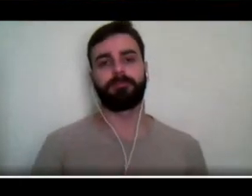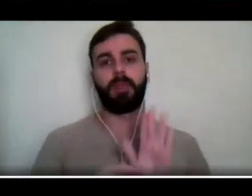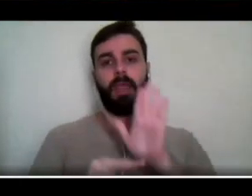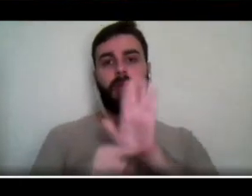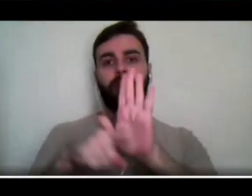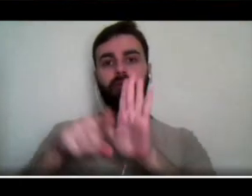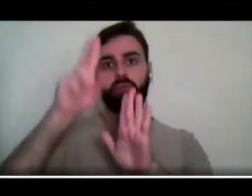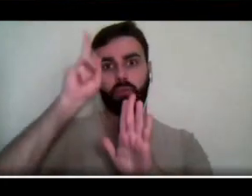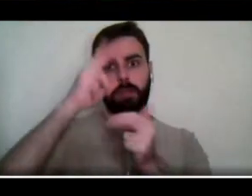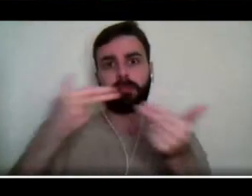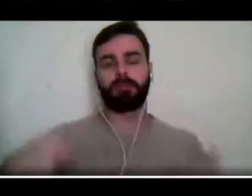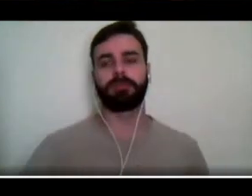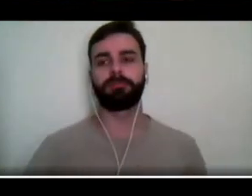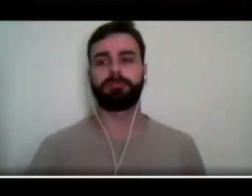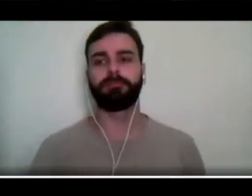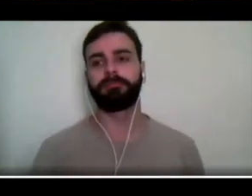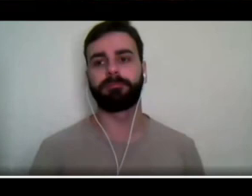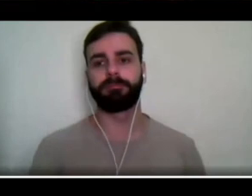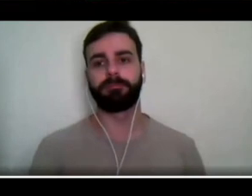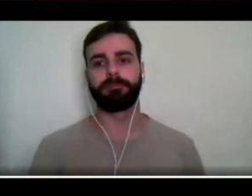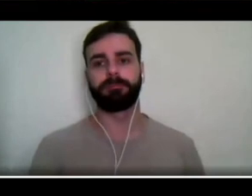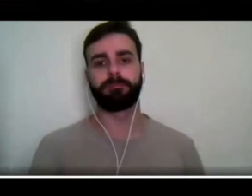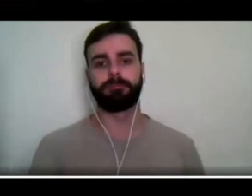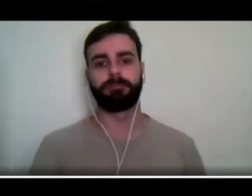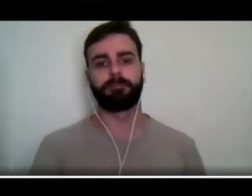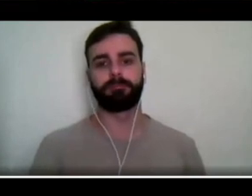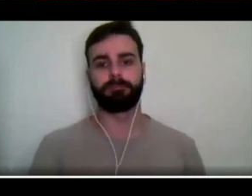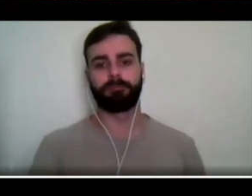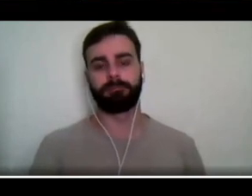Alguém tem alguma pergunta em relação a esse exercício?